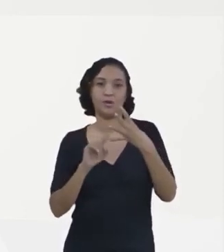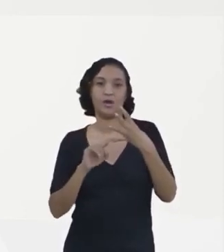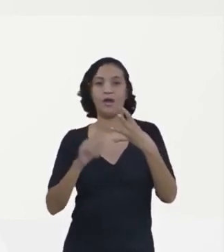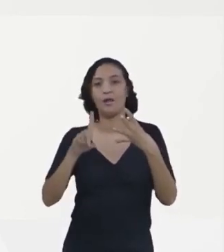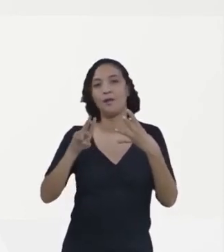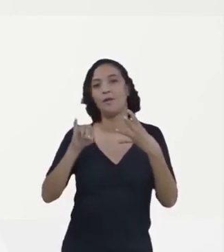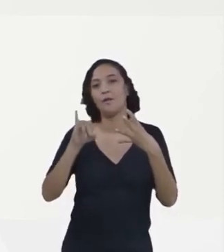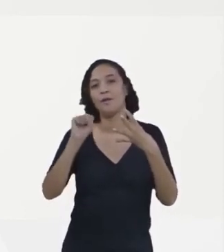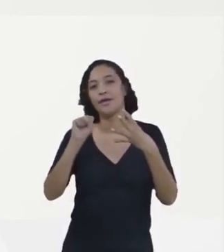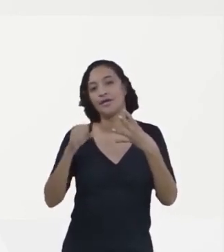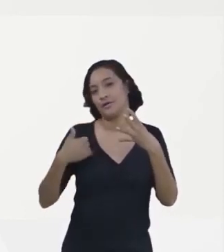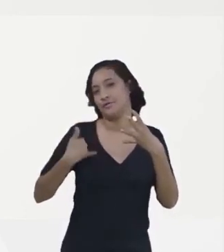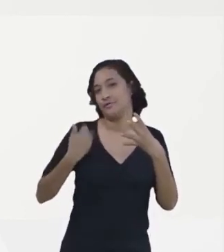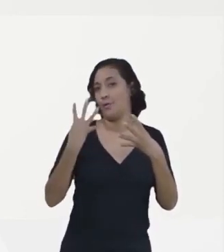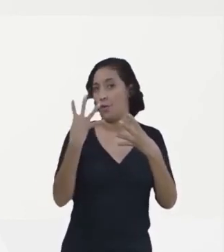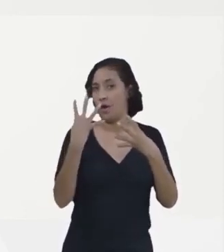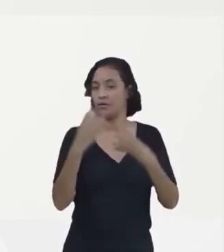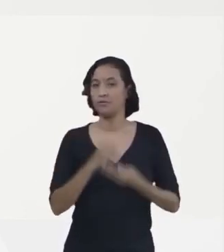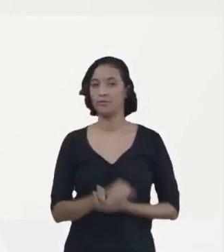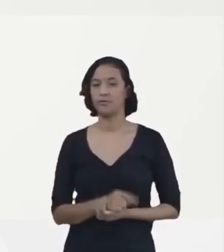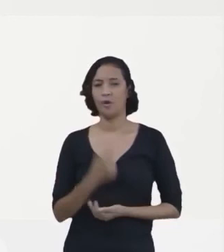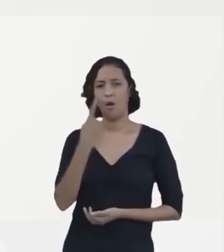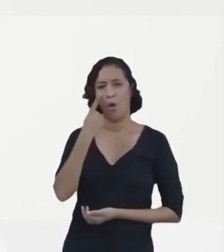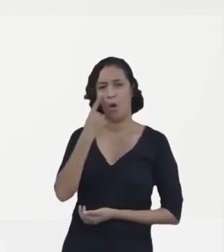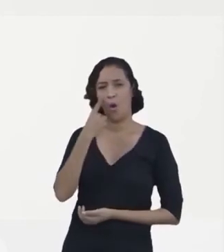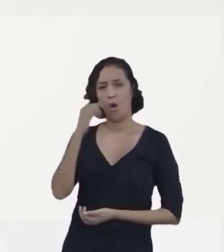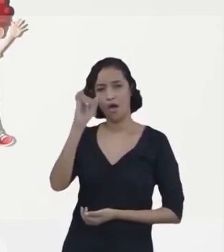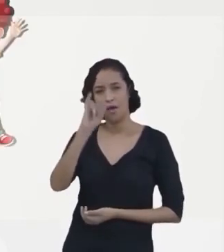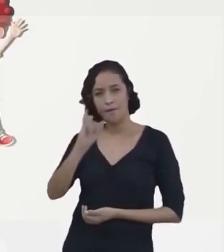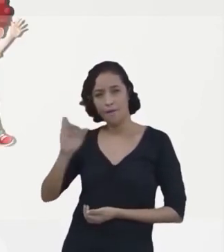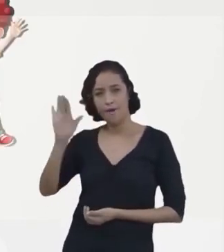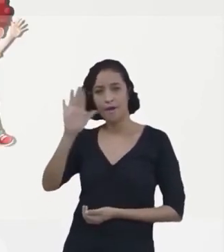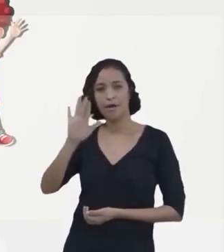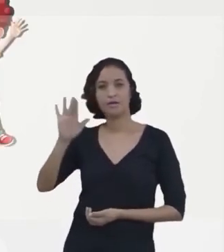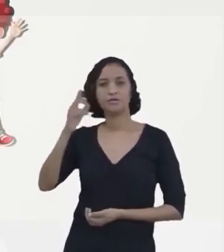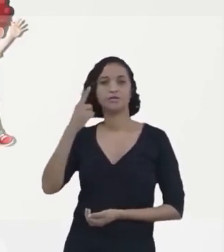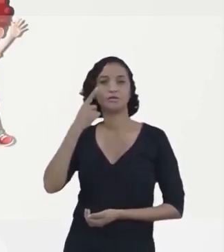Observe a cena a seguir e responda.